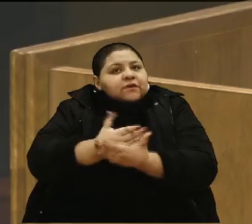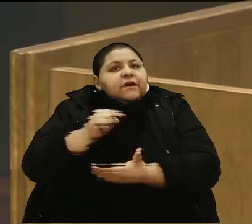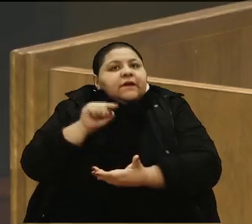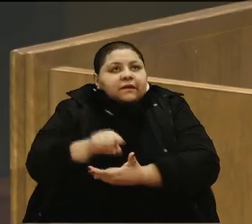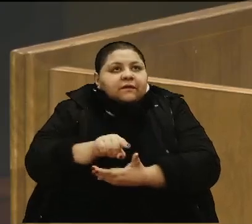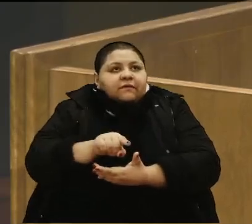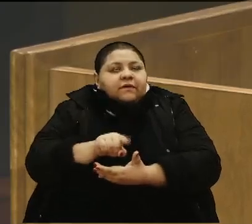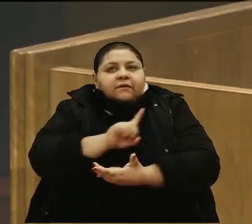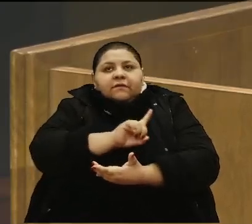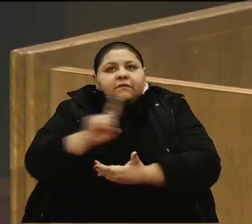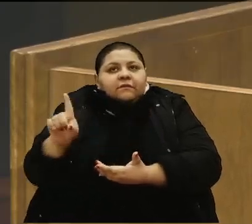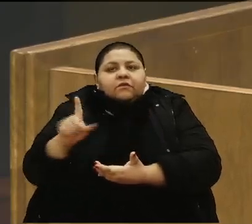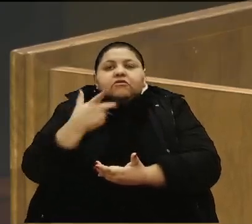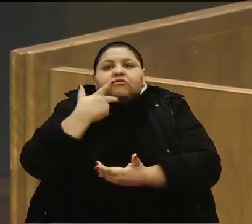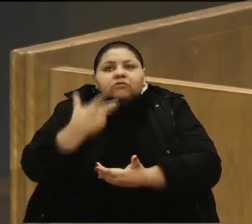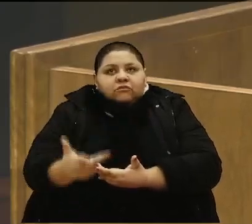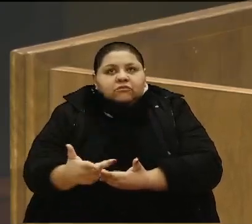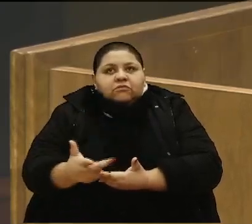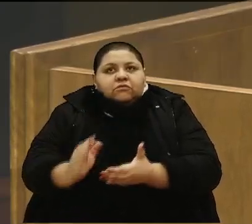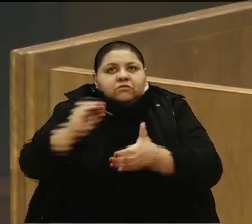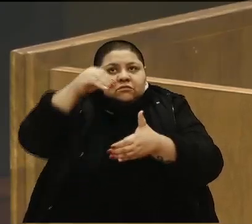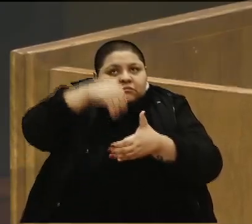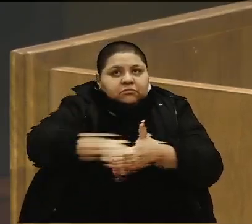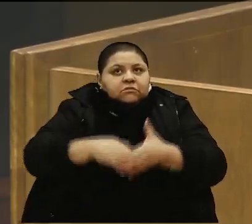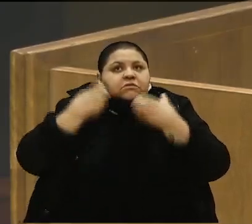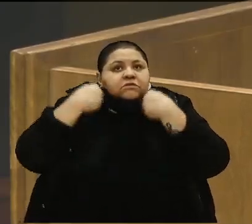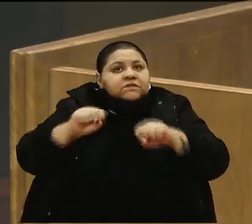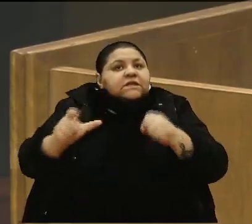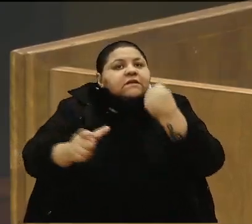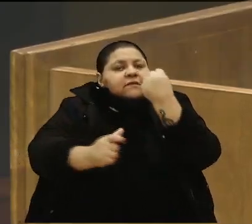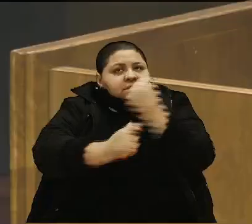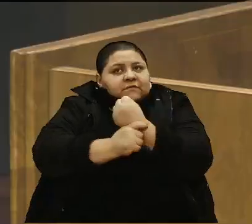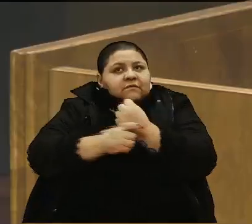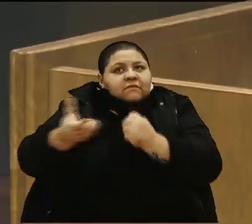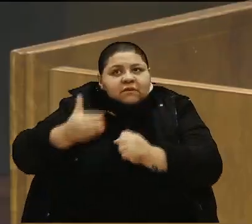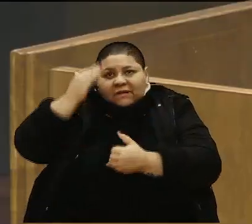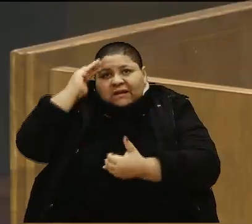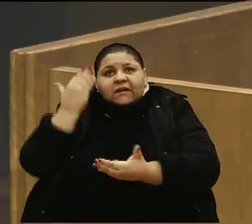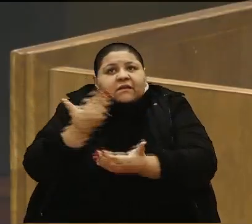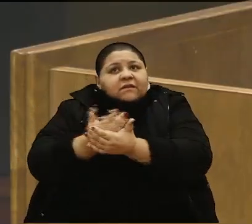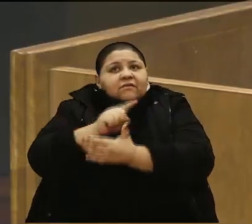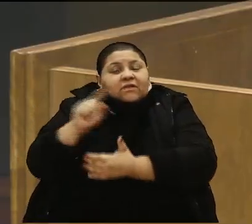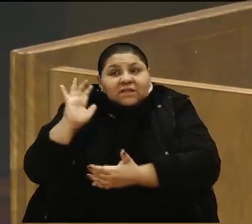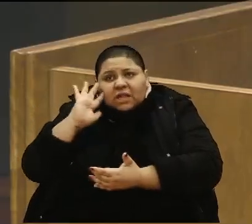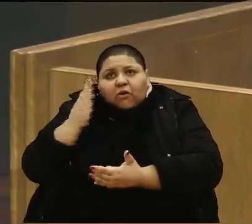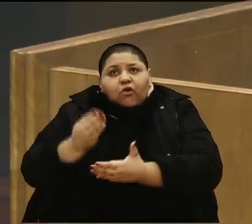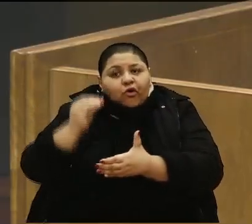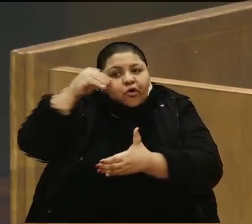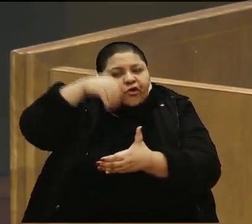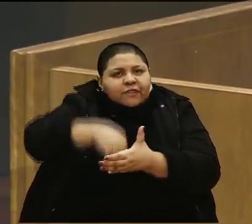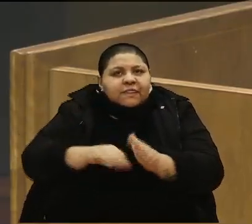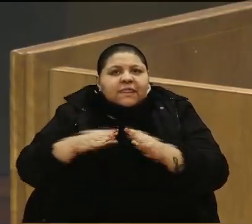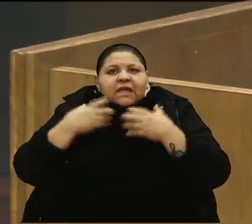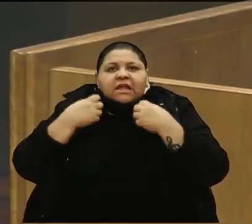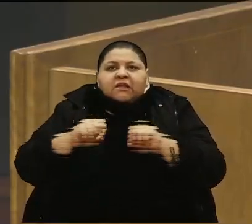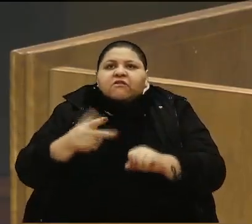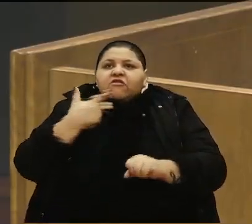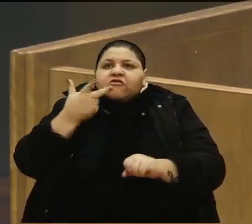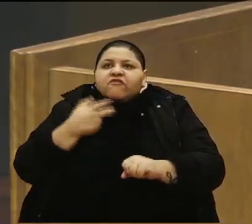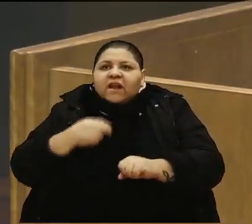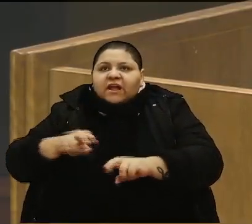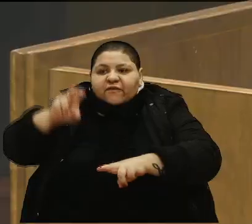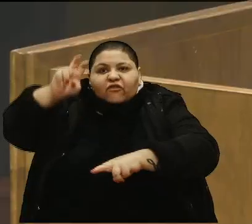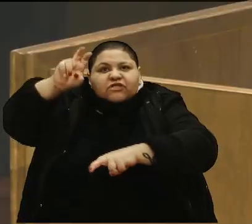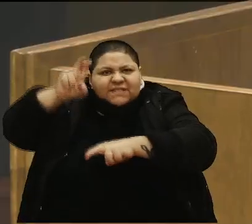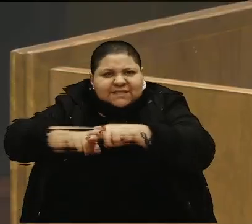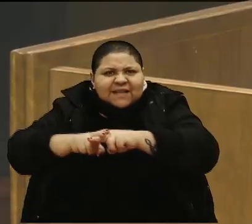isso não foi dito dentro da Secretaria de Segurança. Eu quero acreditar que não aconteceu isso de dizer que vão sentar no